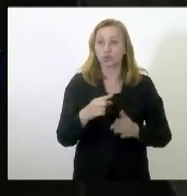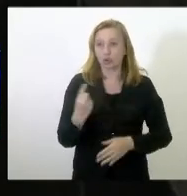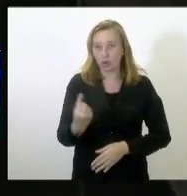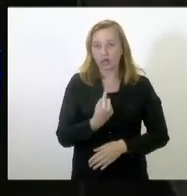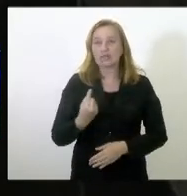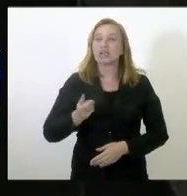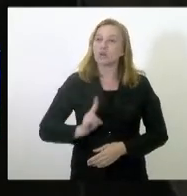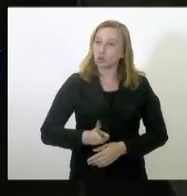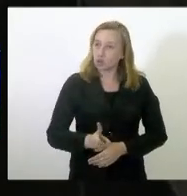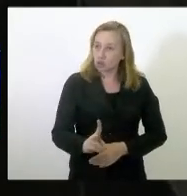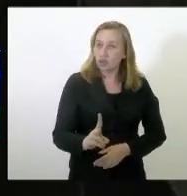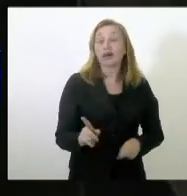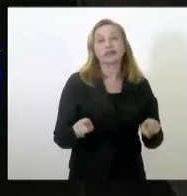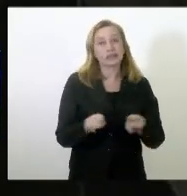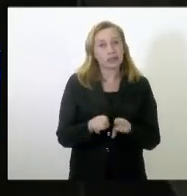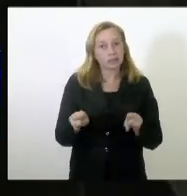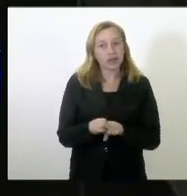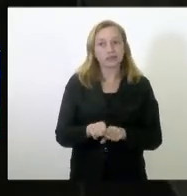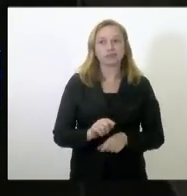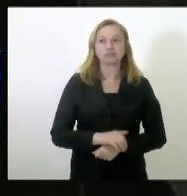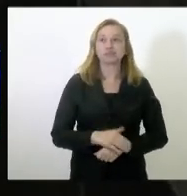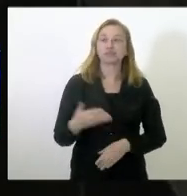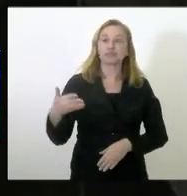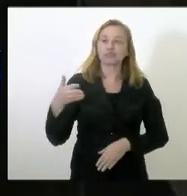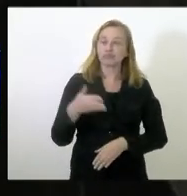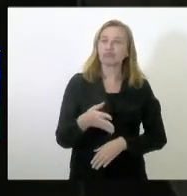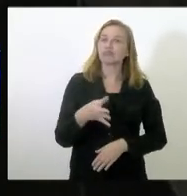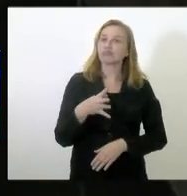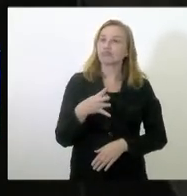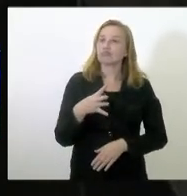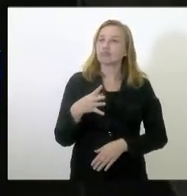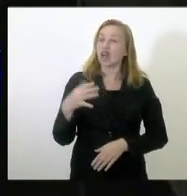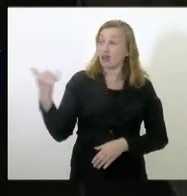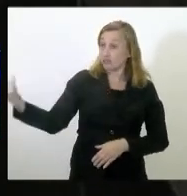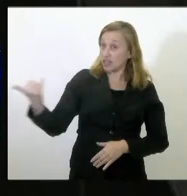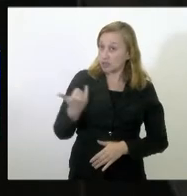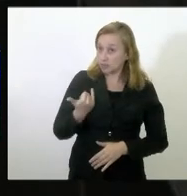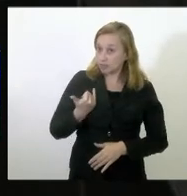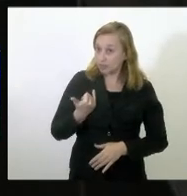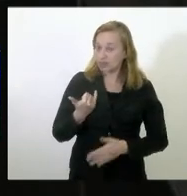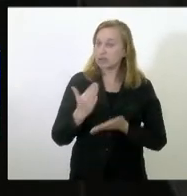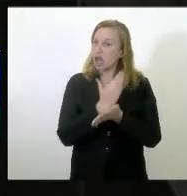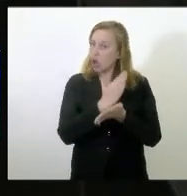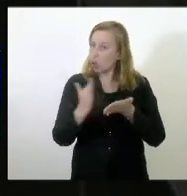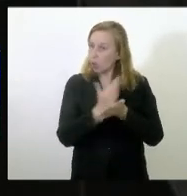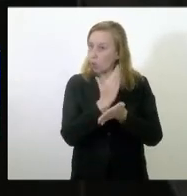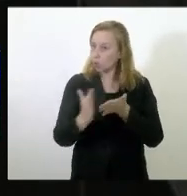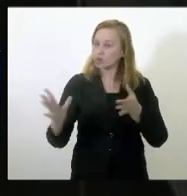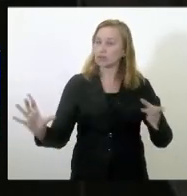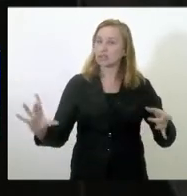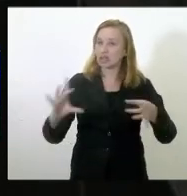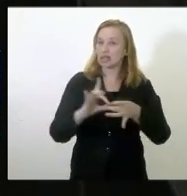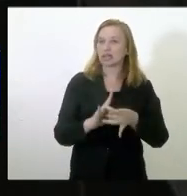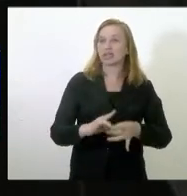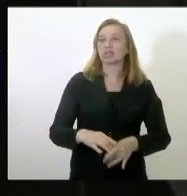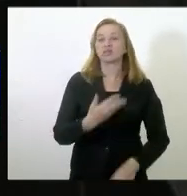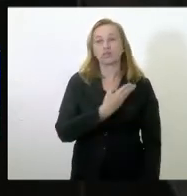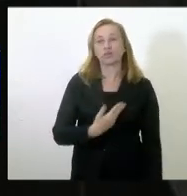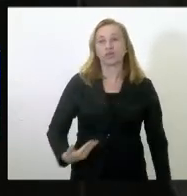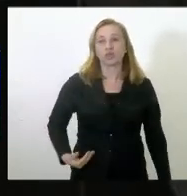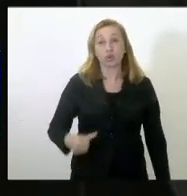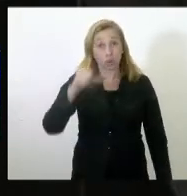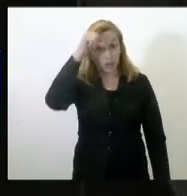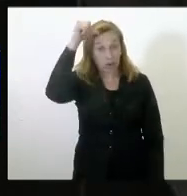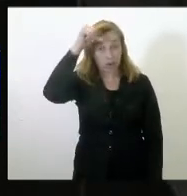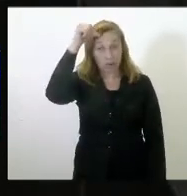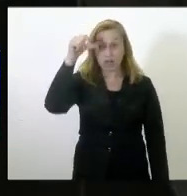dando continuidade também, chegou ao meu conhecimento de alguns aliados do governador Cláudio Castro